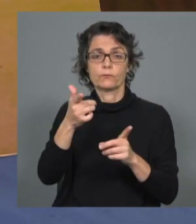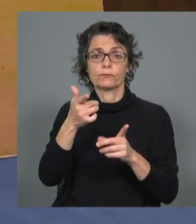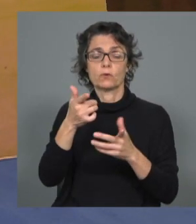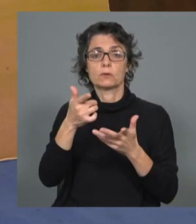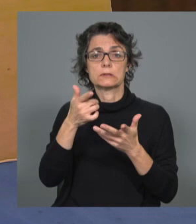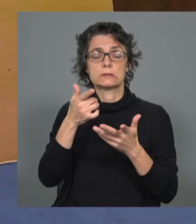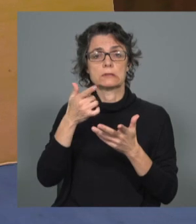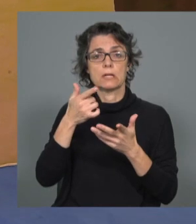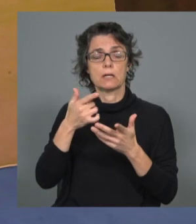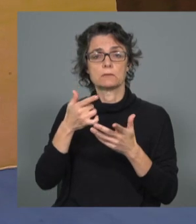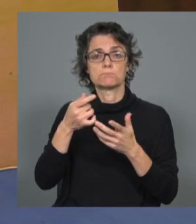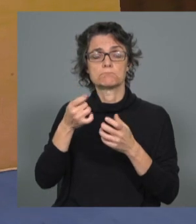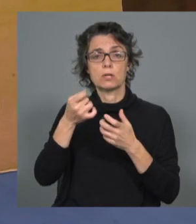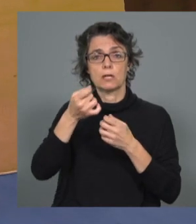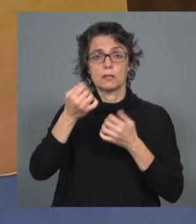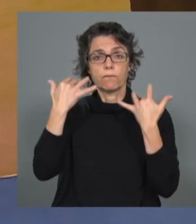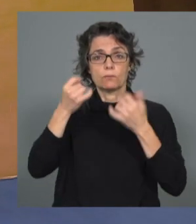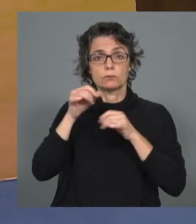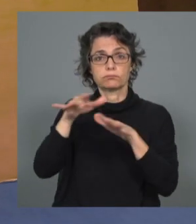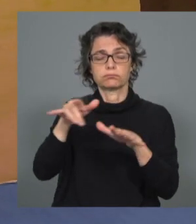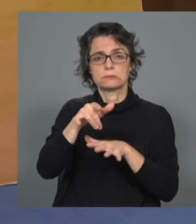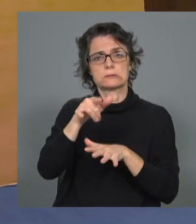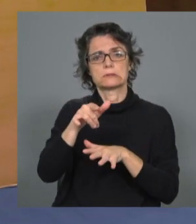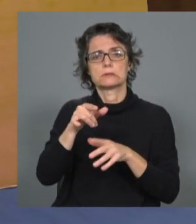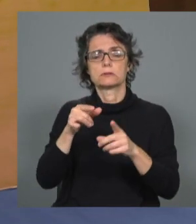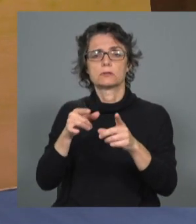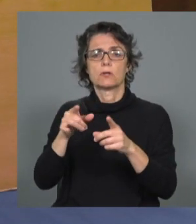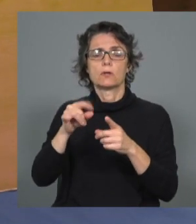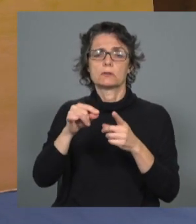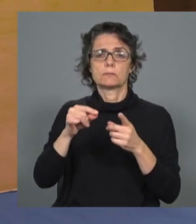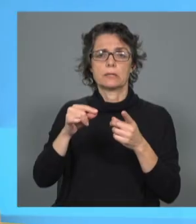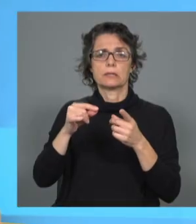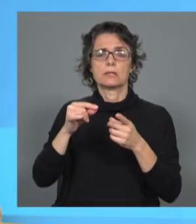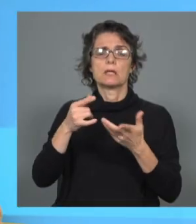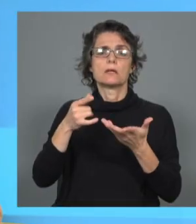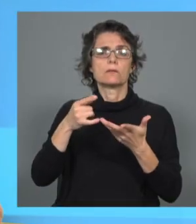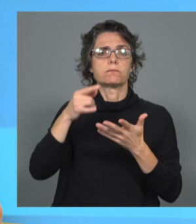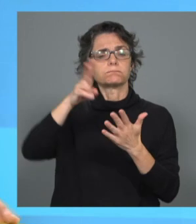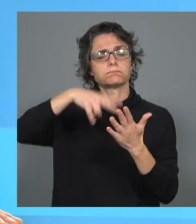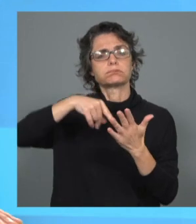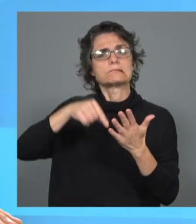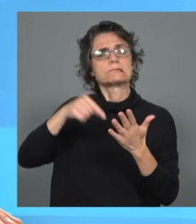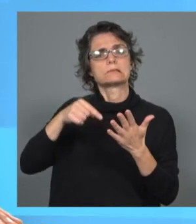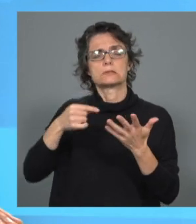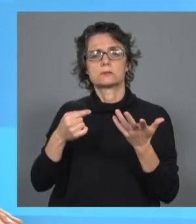missão, que evocou essa cantata da parte de Sofia de Melo Breiner, vemos, ouvimos e lemos, não podemos